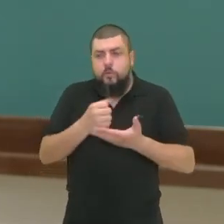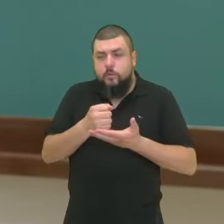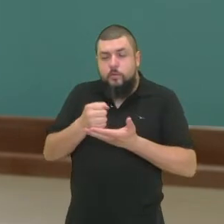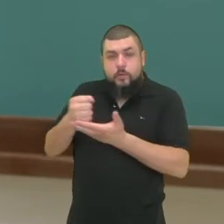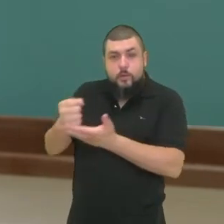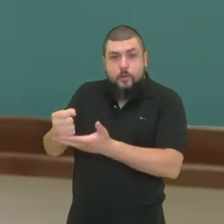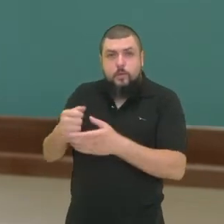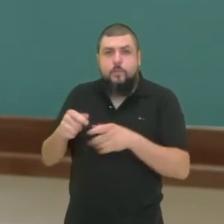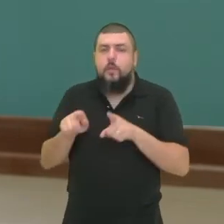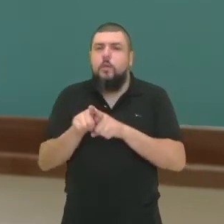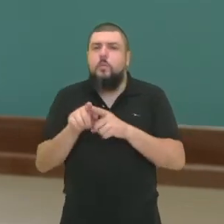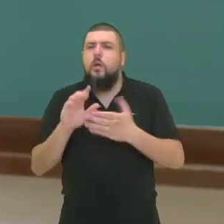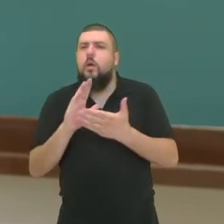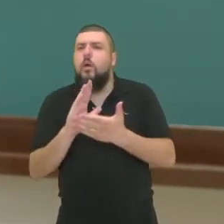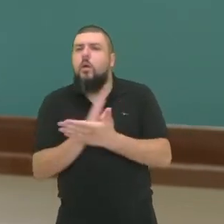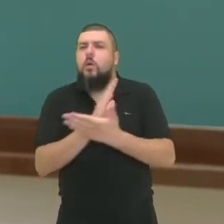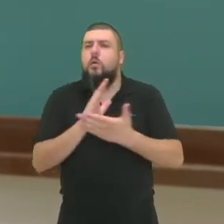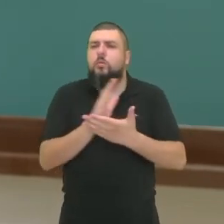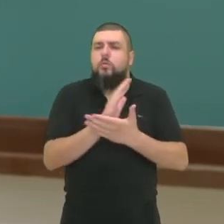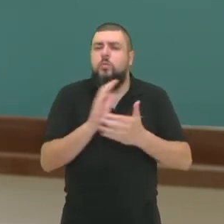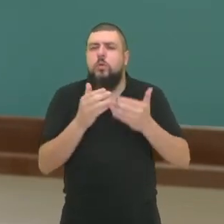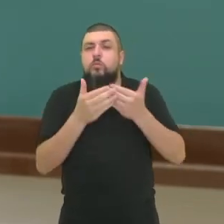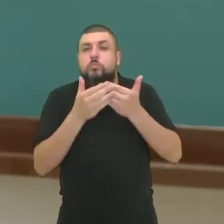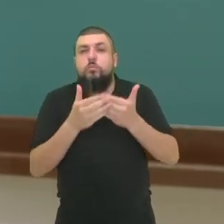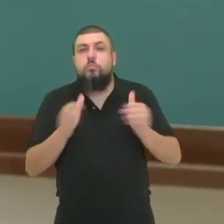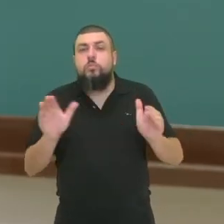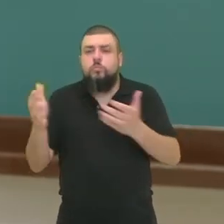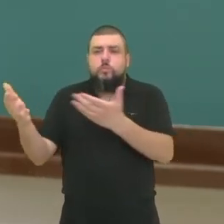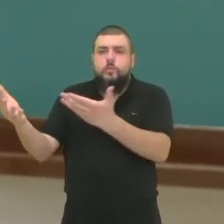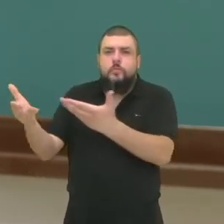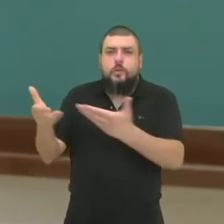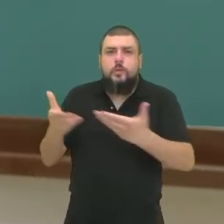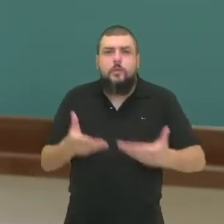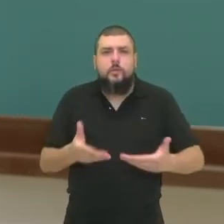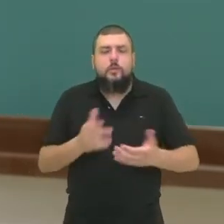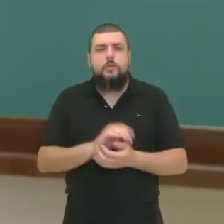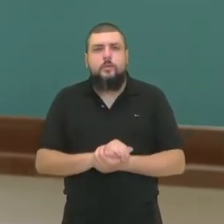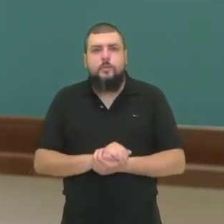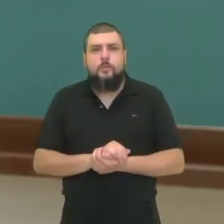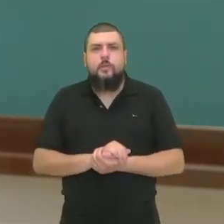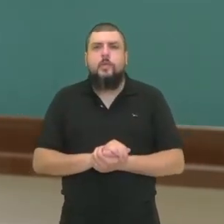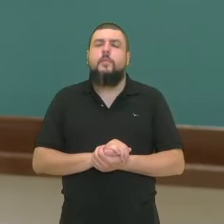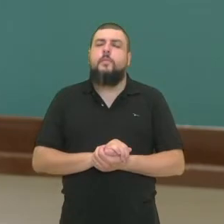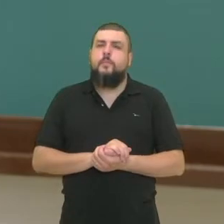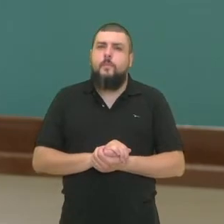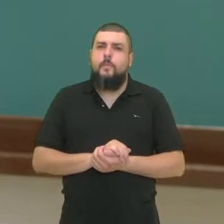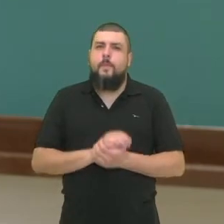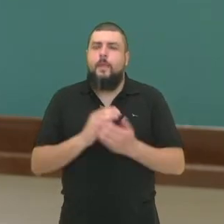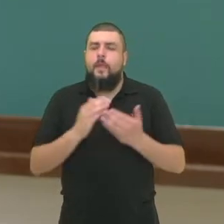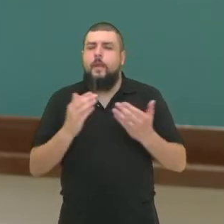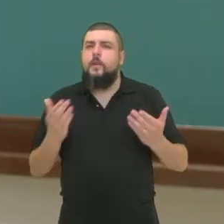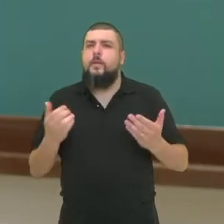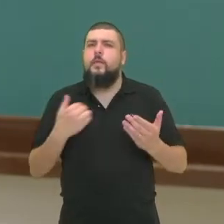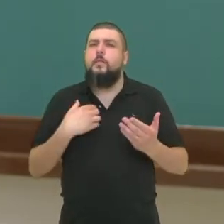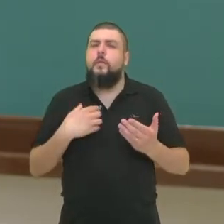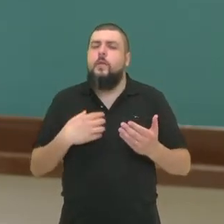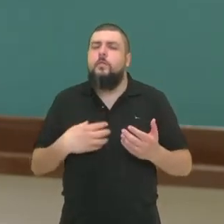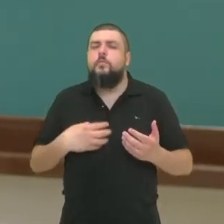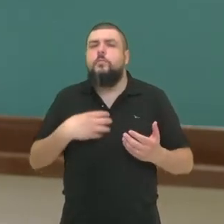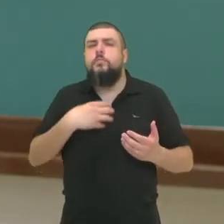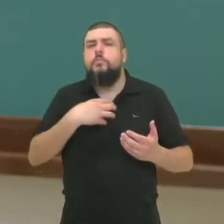uns alojamentos, né? Tanto feminino como masculino. Então, ações que foram exercidas.